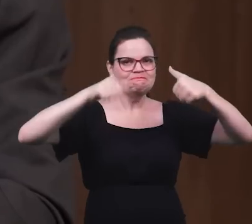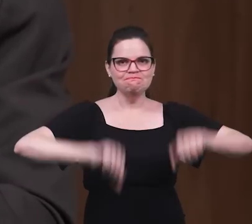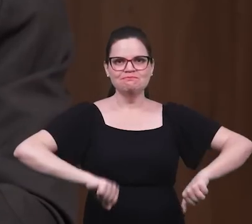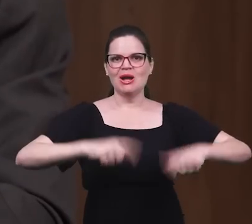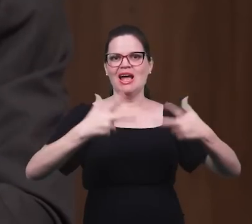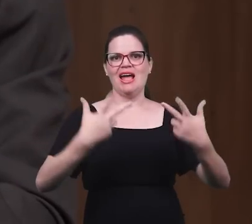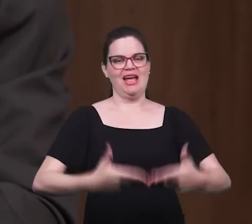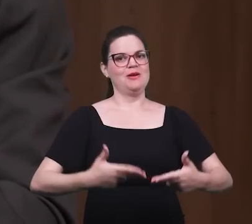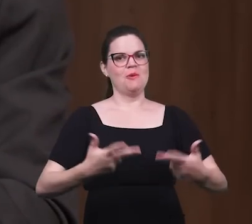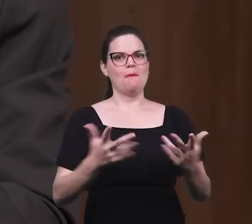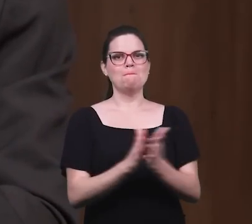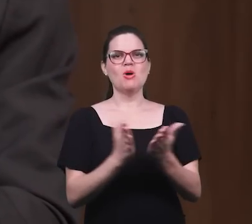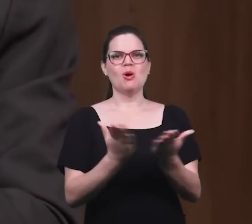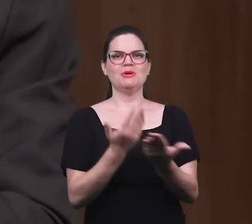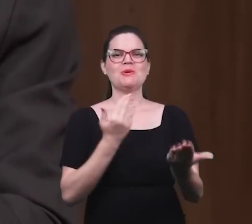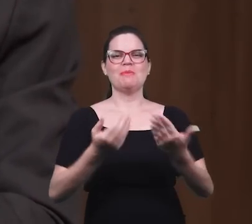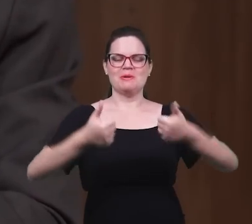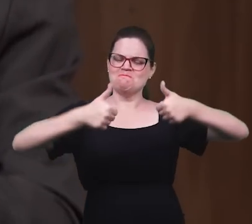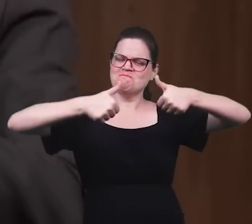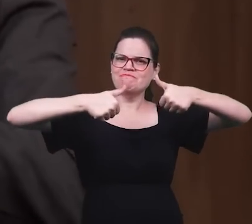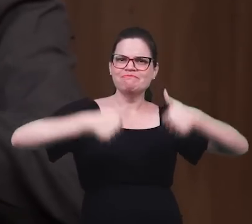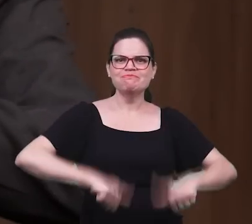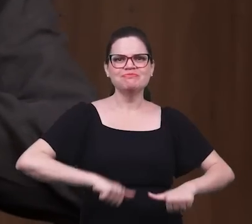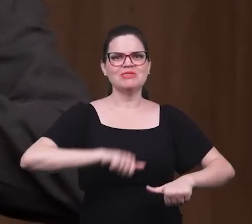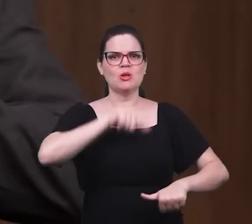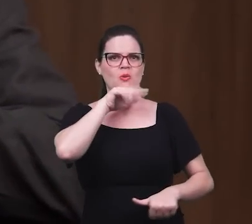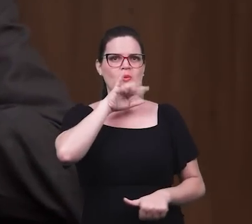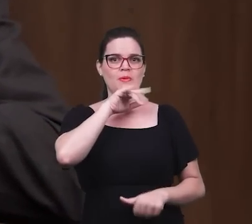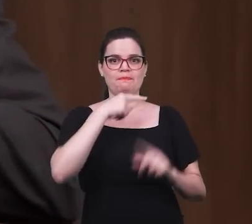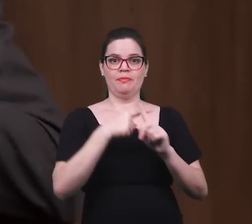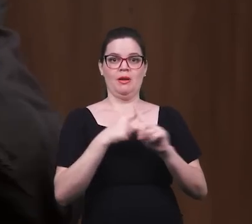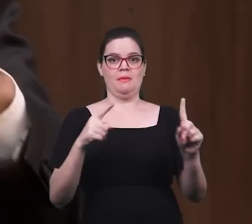o rei Acabe chama Obadias, nós temos